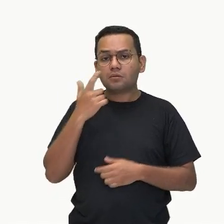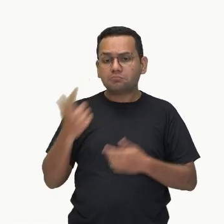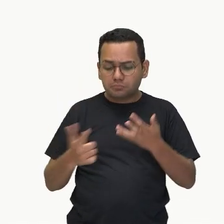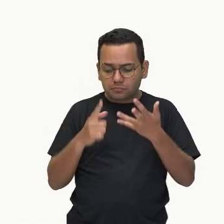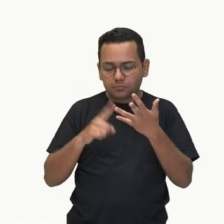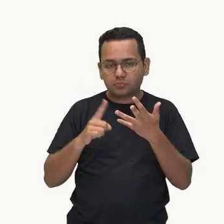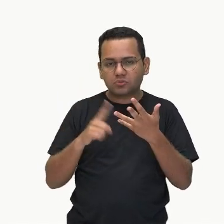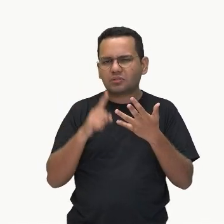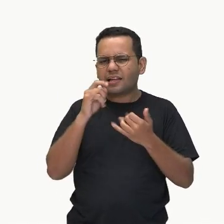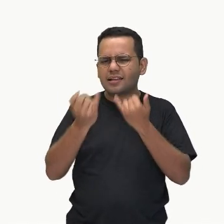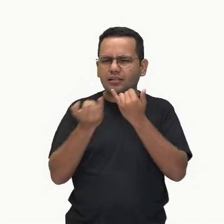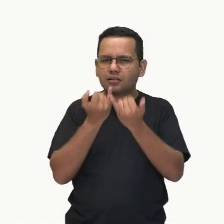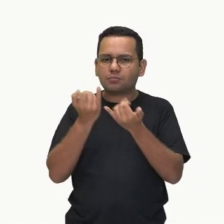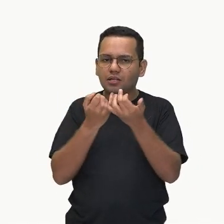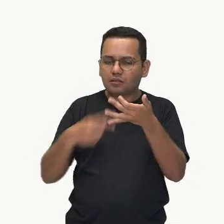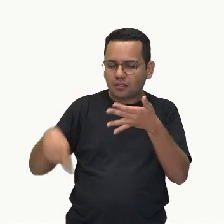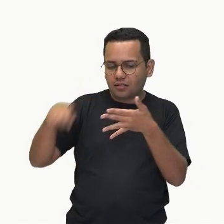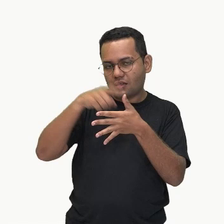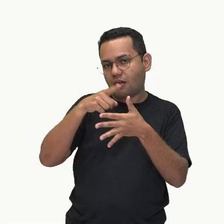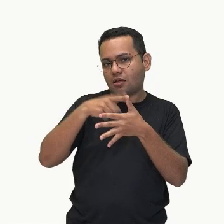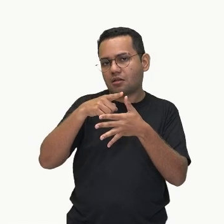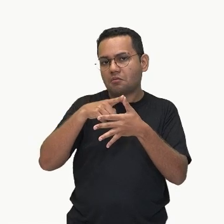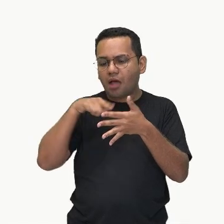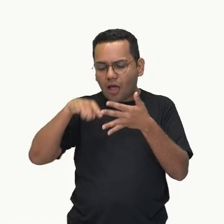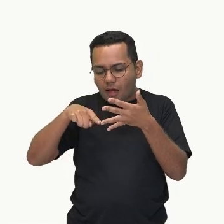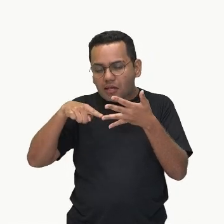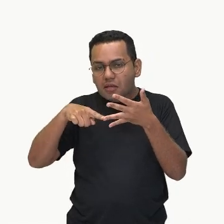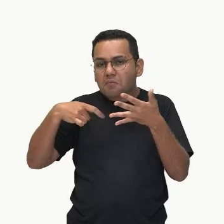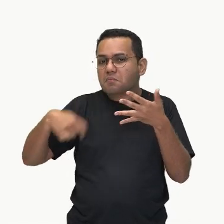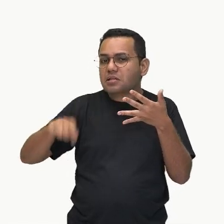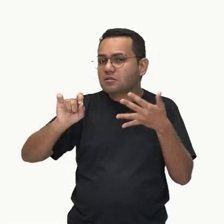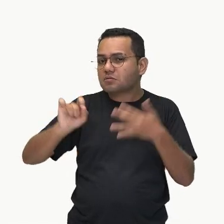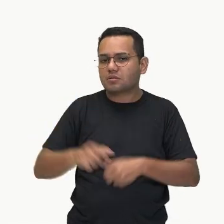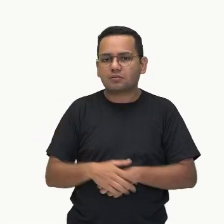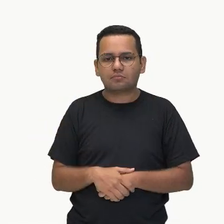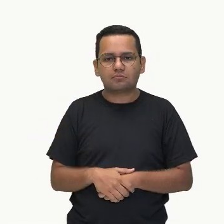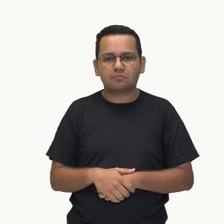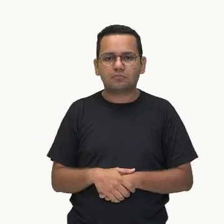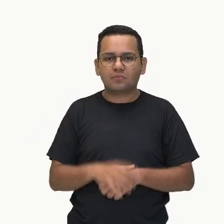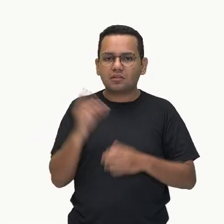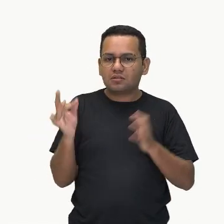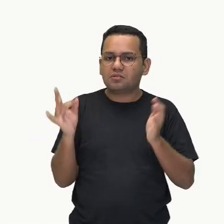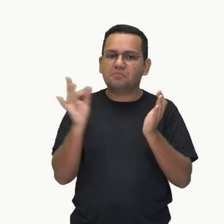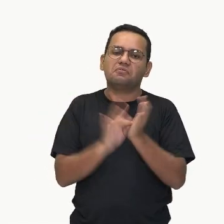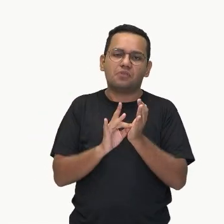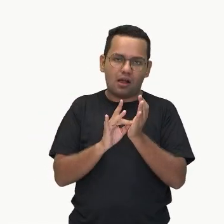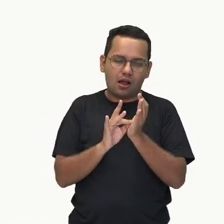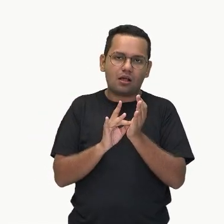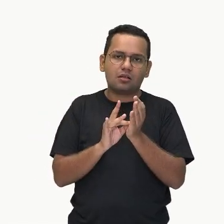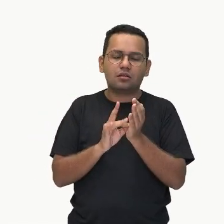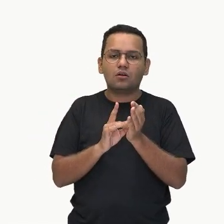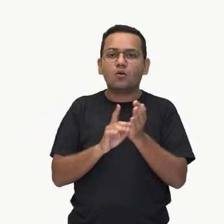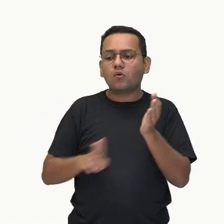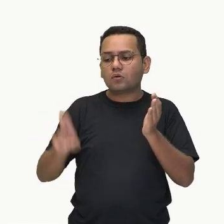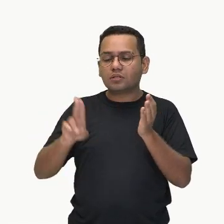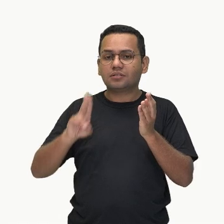processo parecido com a decantação, mas para que ela ocorra,